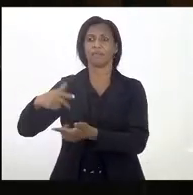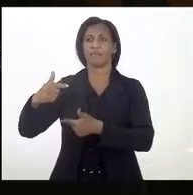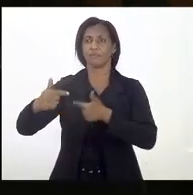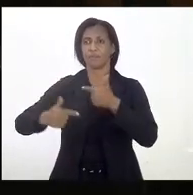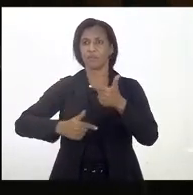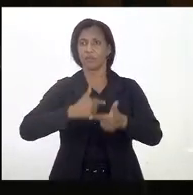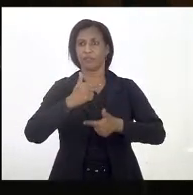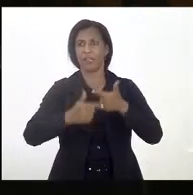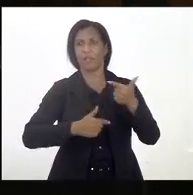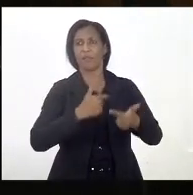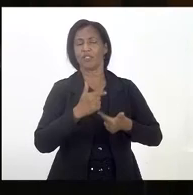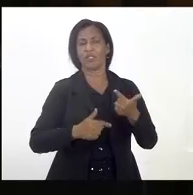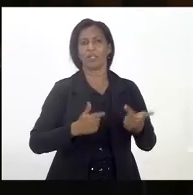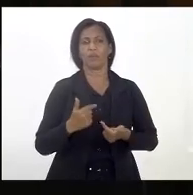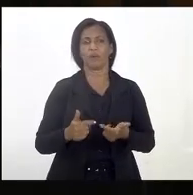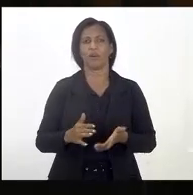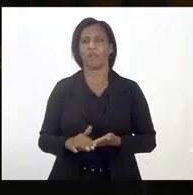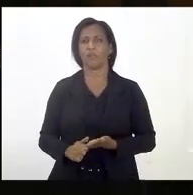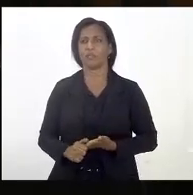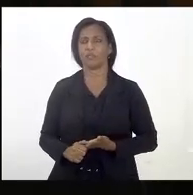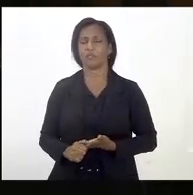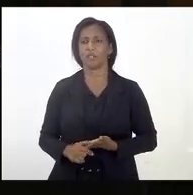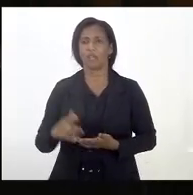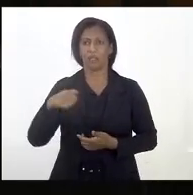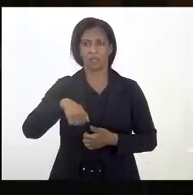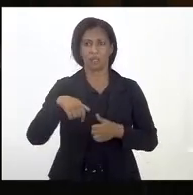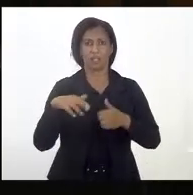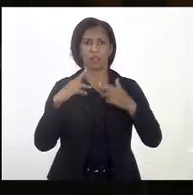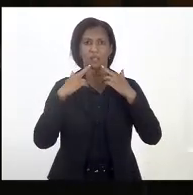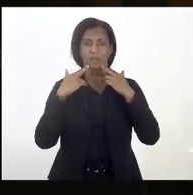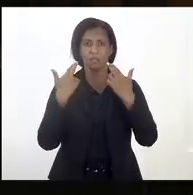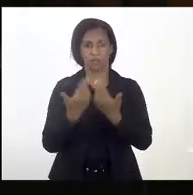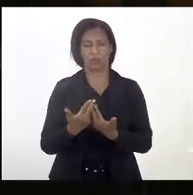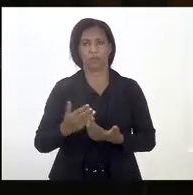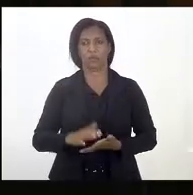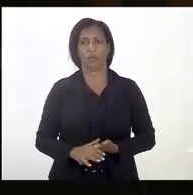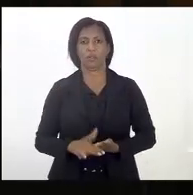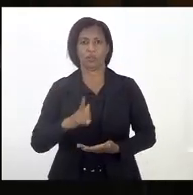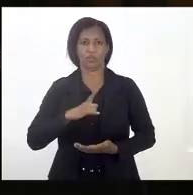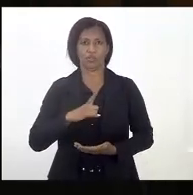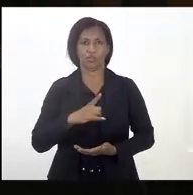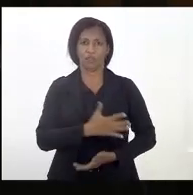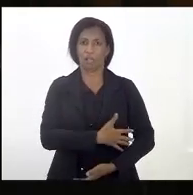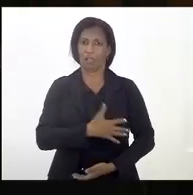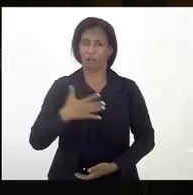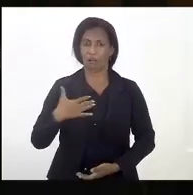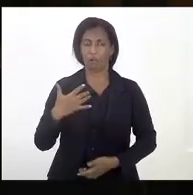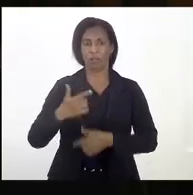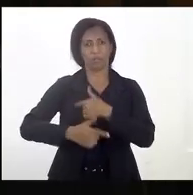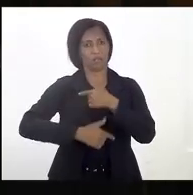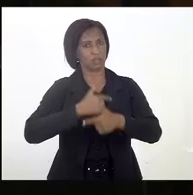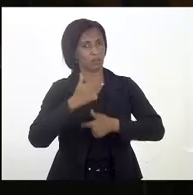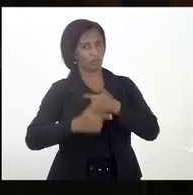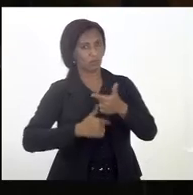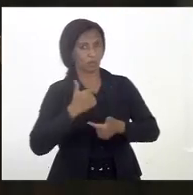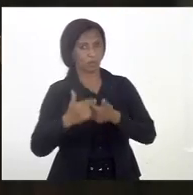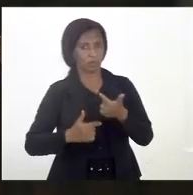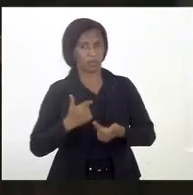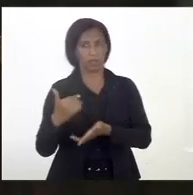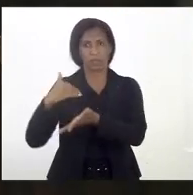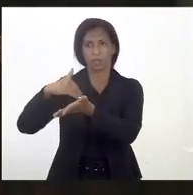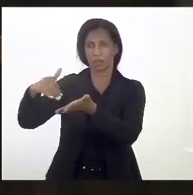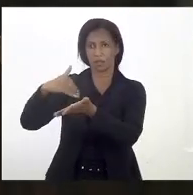defender a própria sociedade da tia Ju presidir esta sessão teve a honra de ser servidora pública Municipal